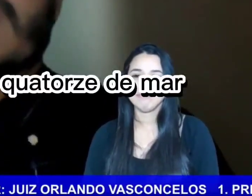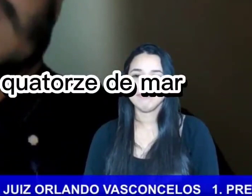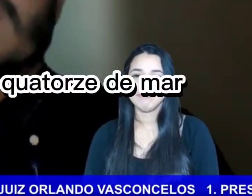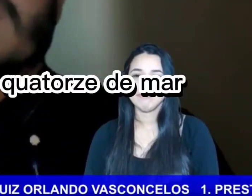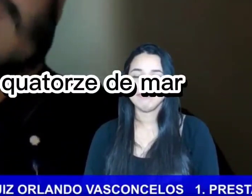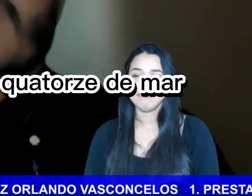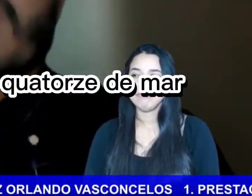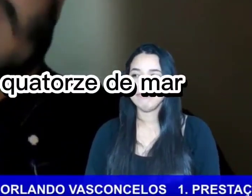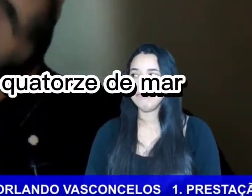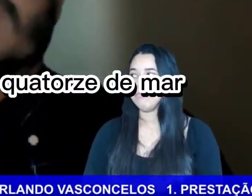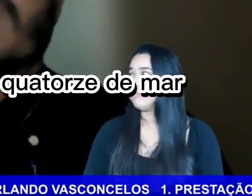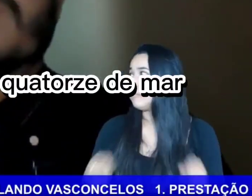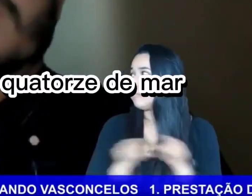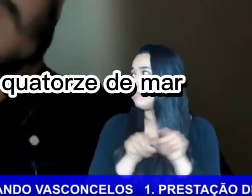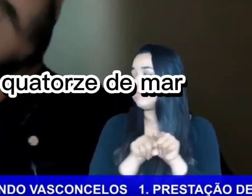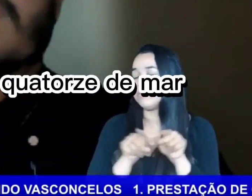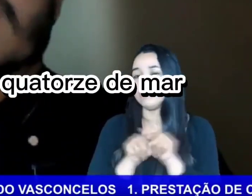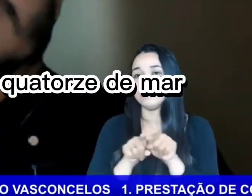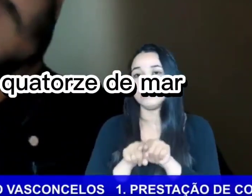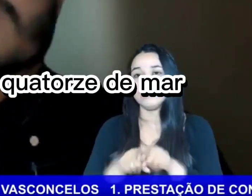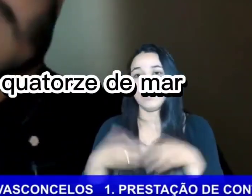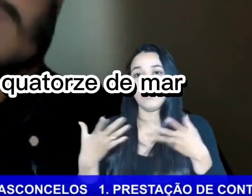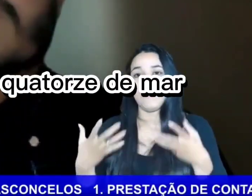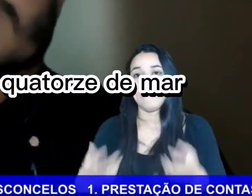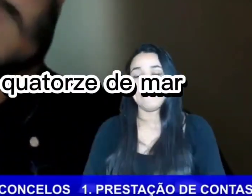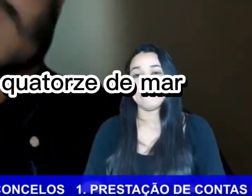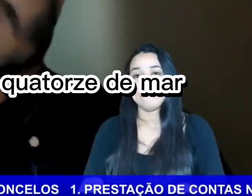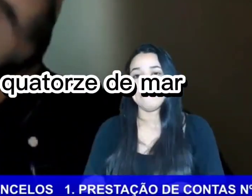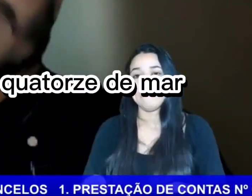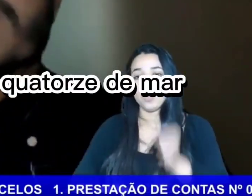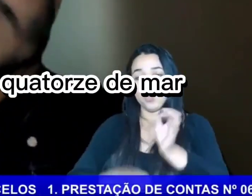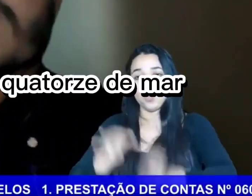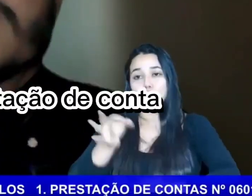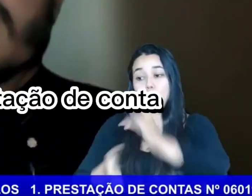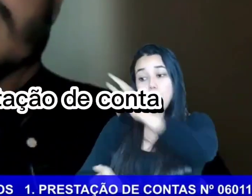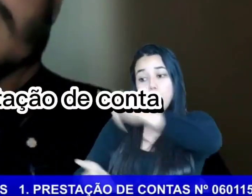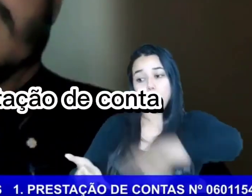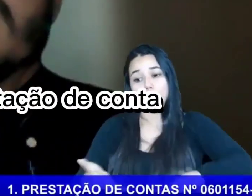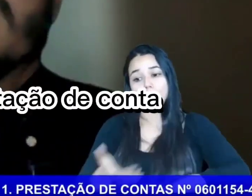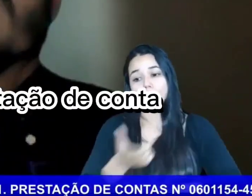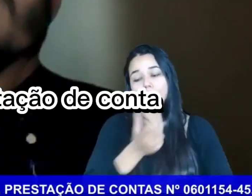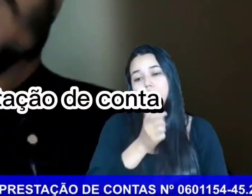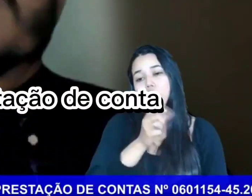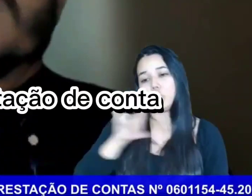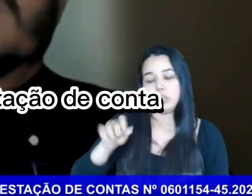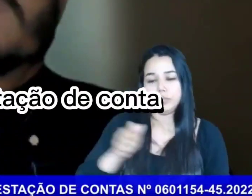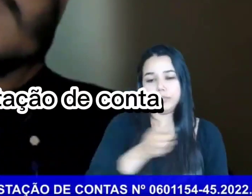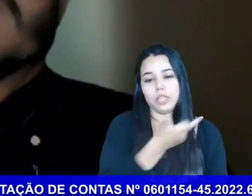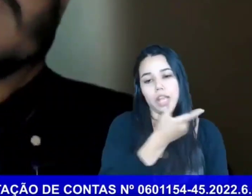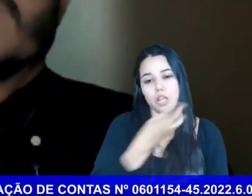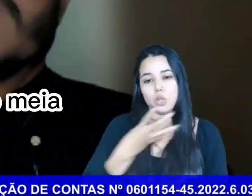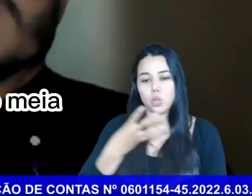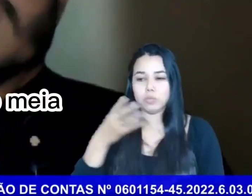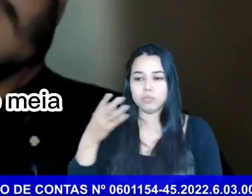E também o acórdão julgado em 14 de março de 2019, na prestação de